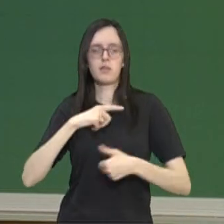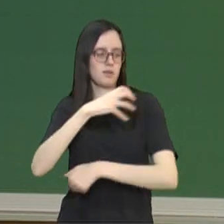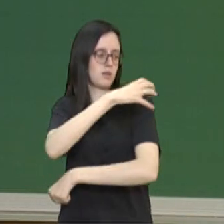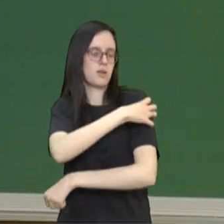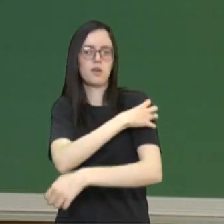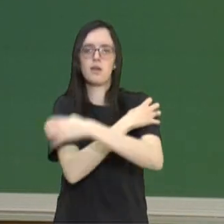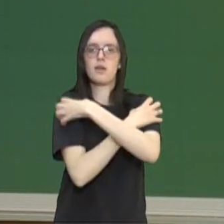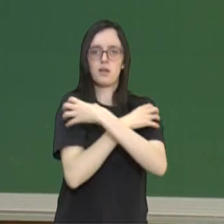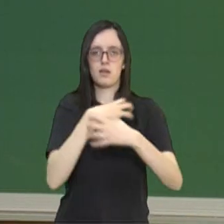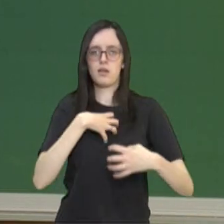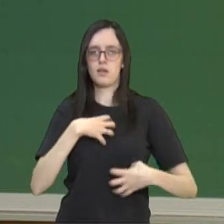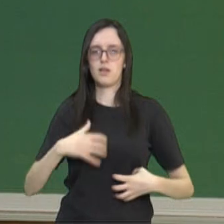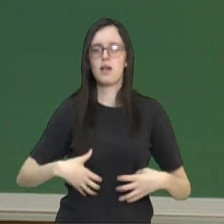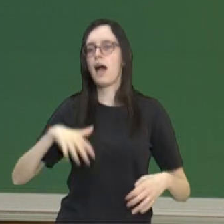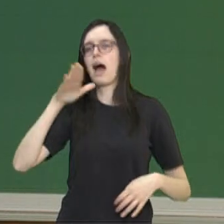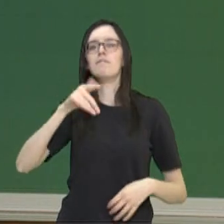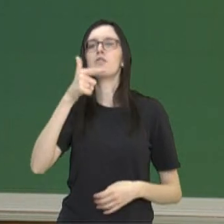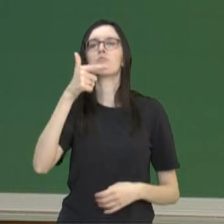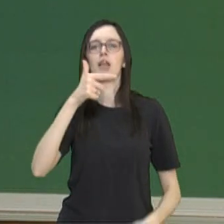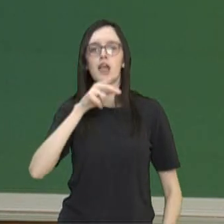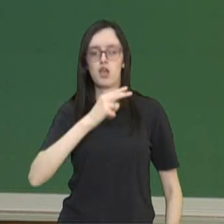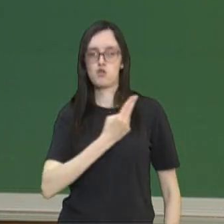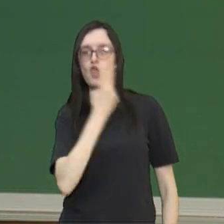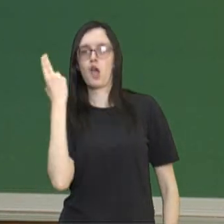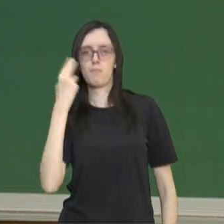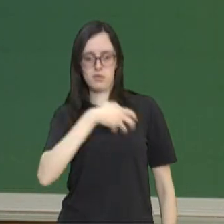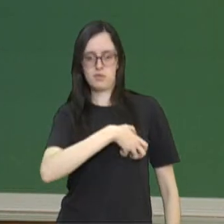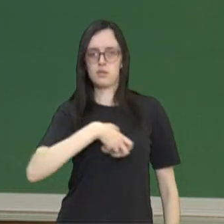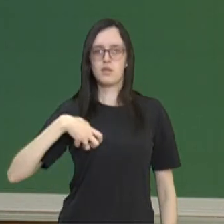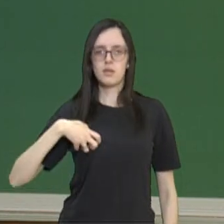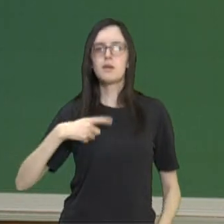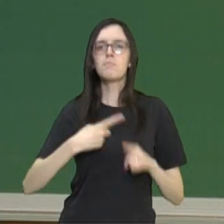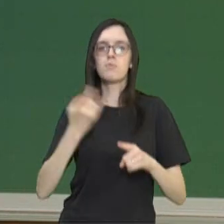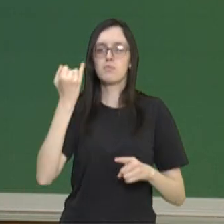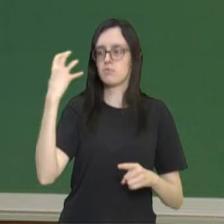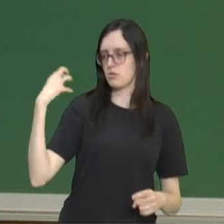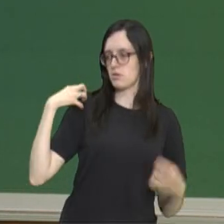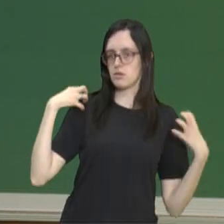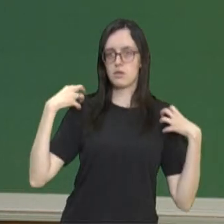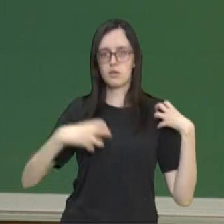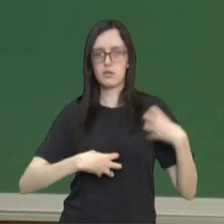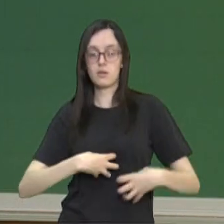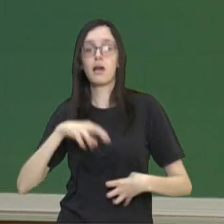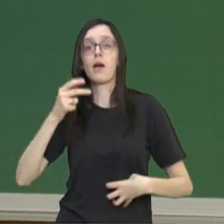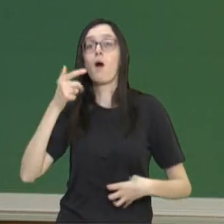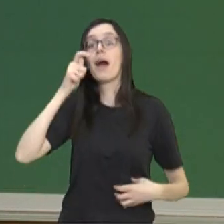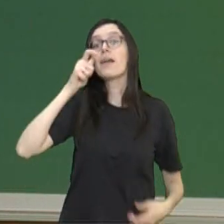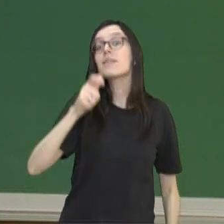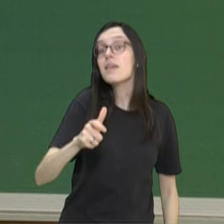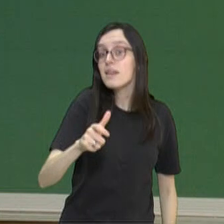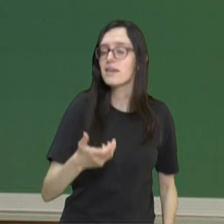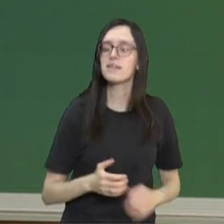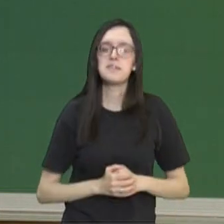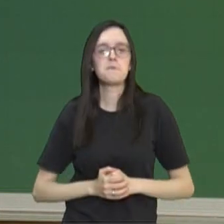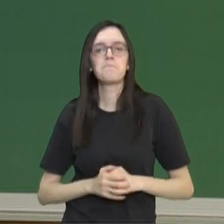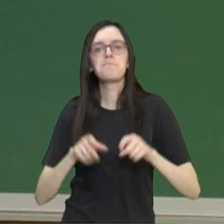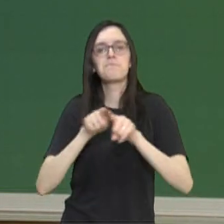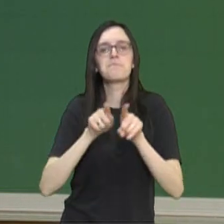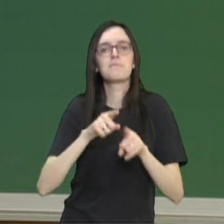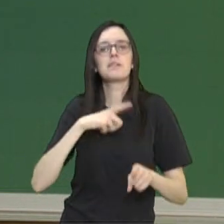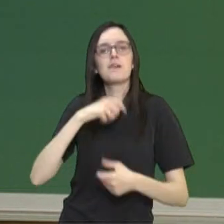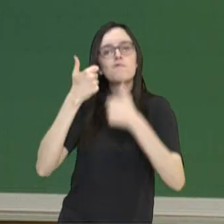fazendo com que a competição seja justa, embora a gente saiba, né, a questão dos patrocínios, né? Então, lembra que a gente falou